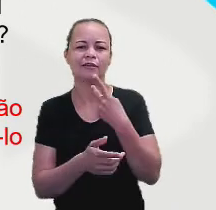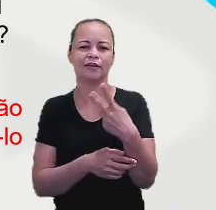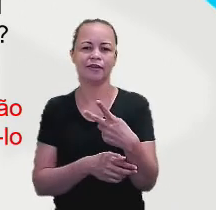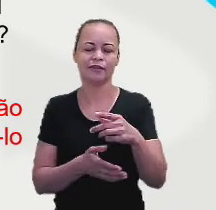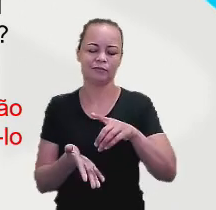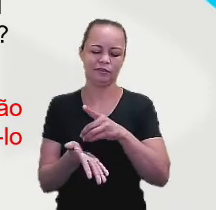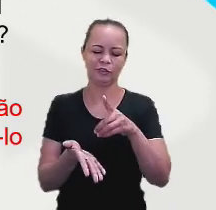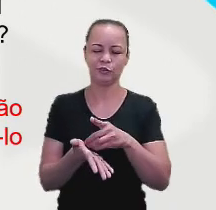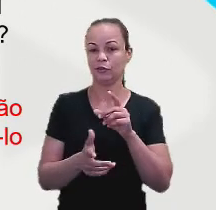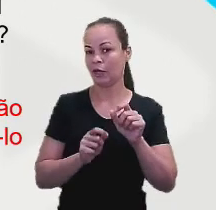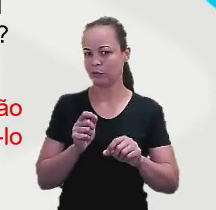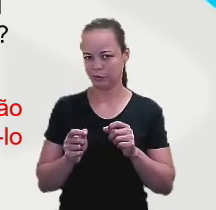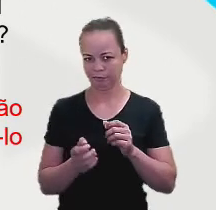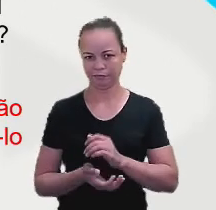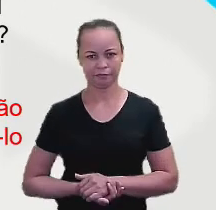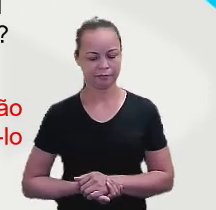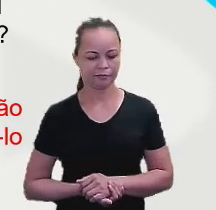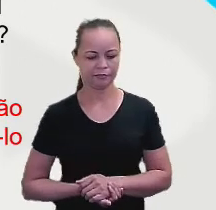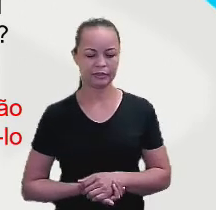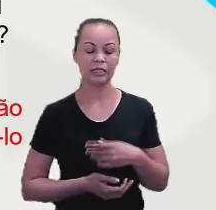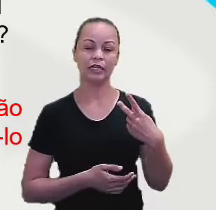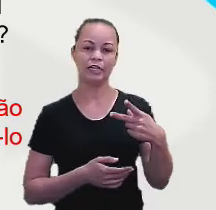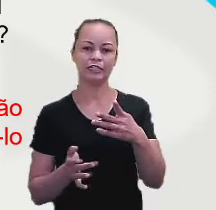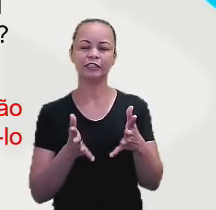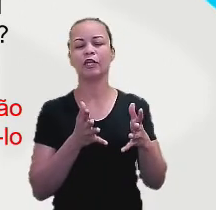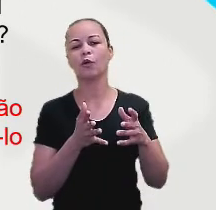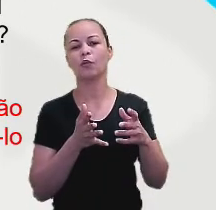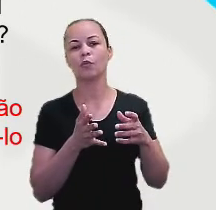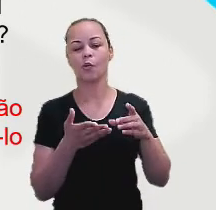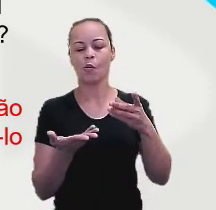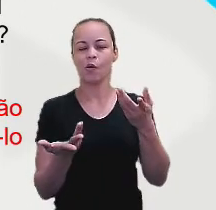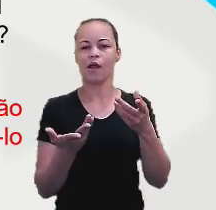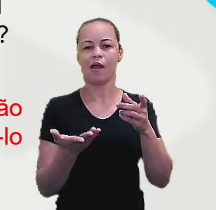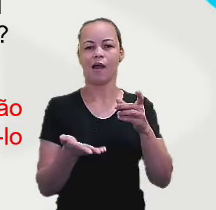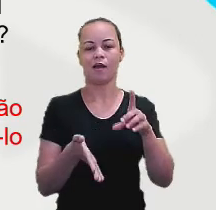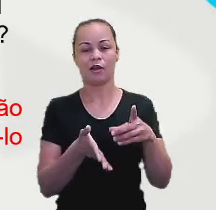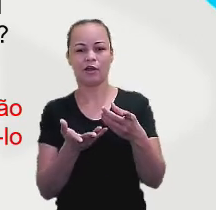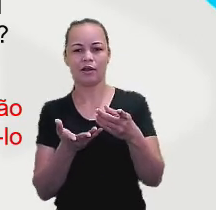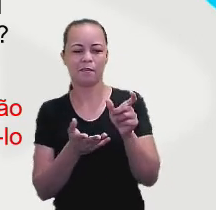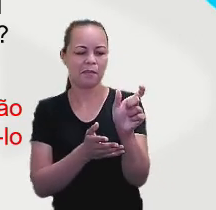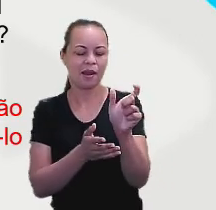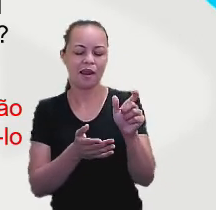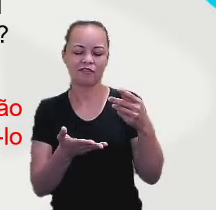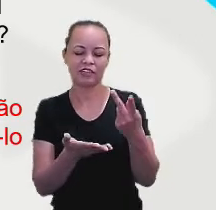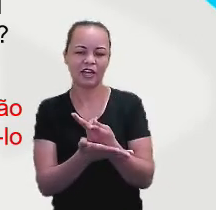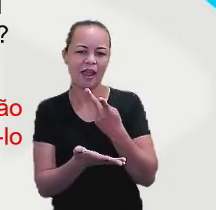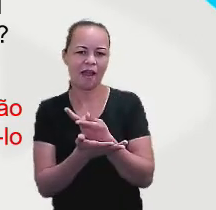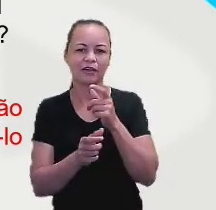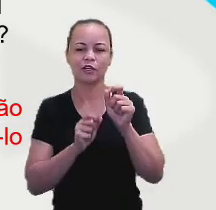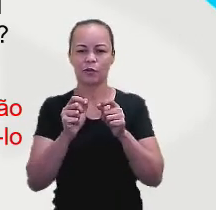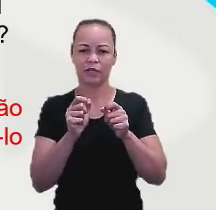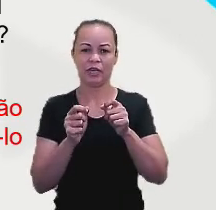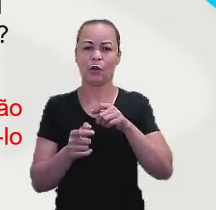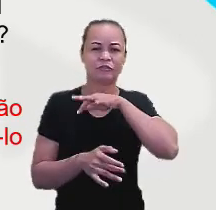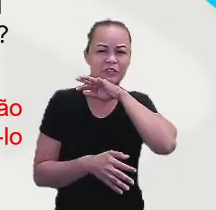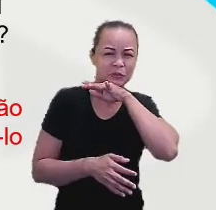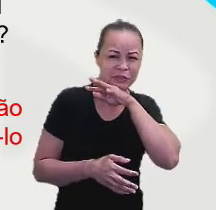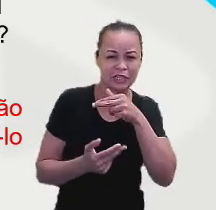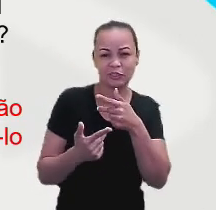Então, a falha aí para ela, né, foi não definir a palavra sopa como um palavrão ou como uma porcaria